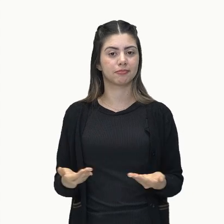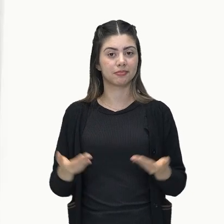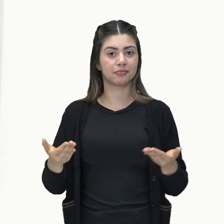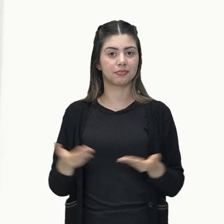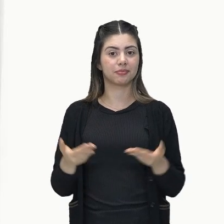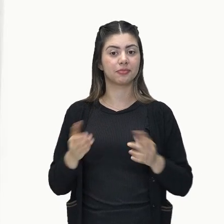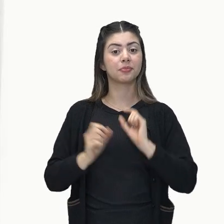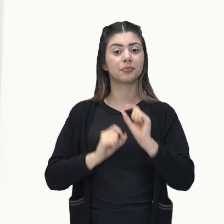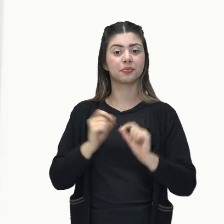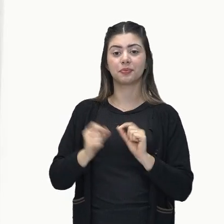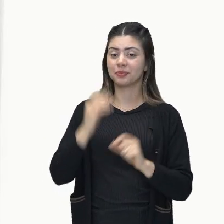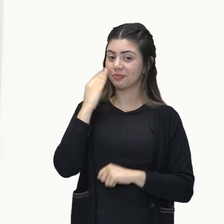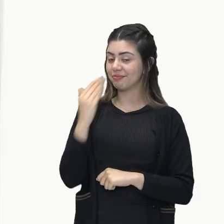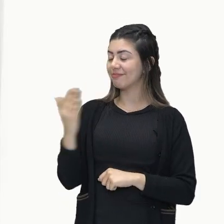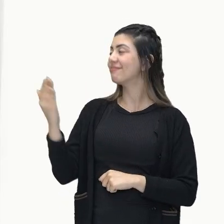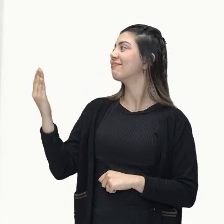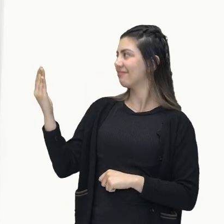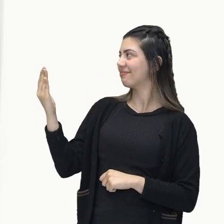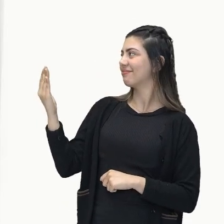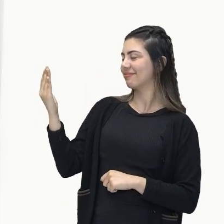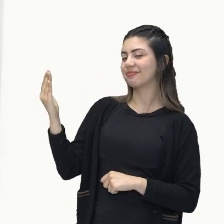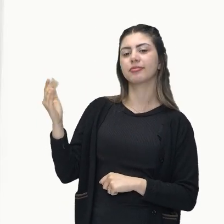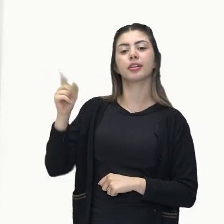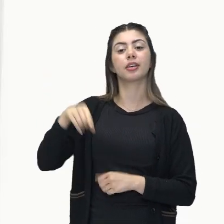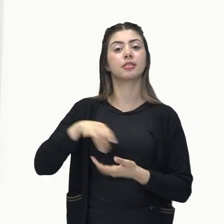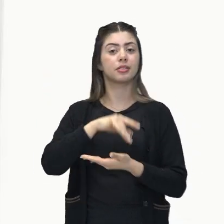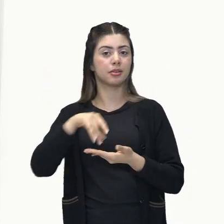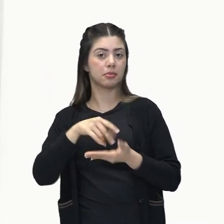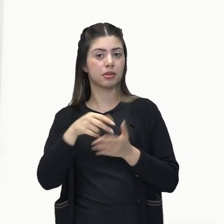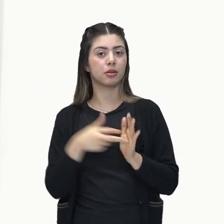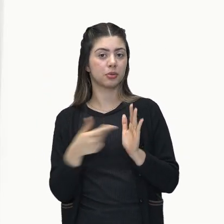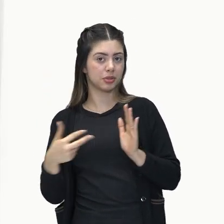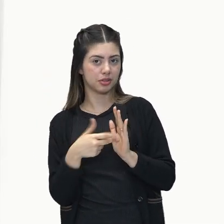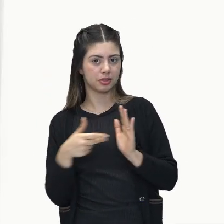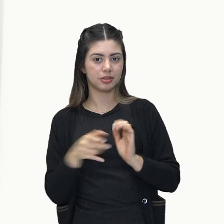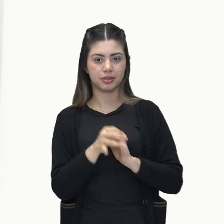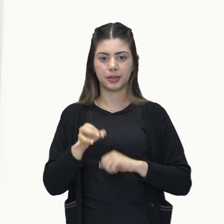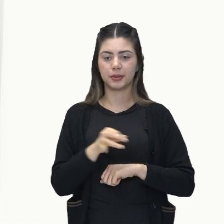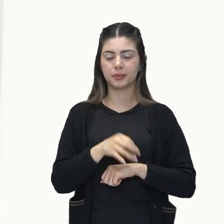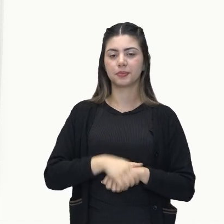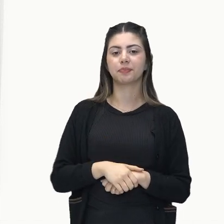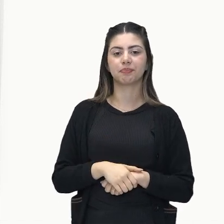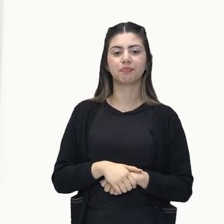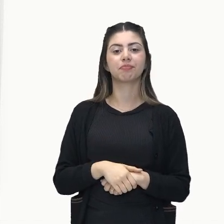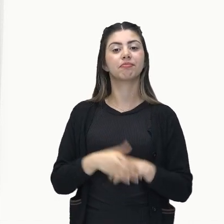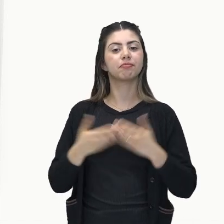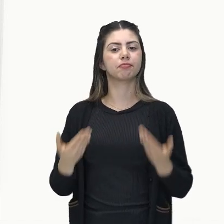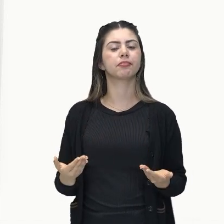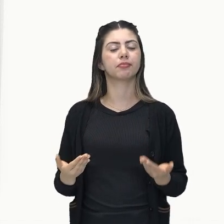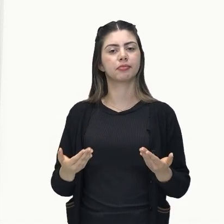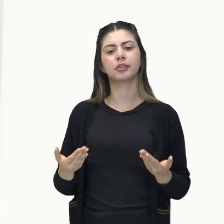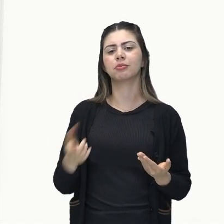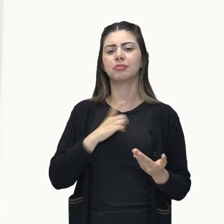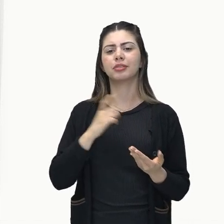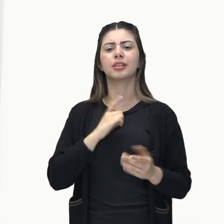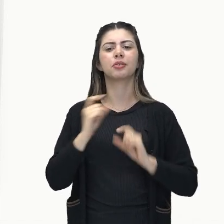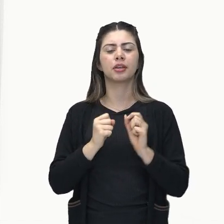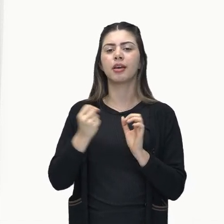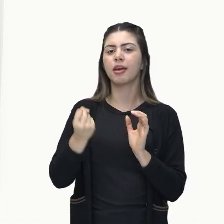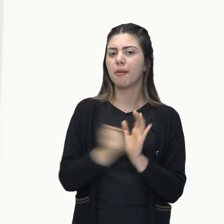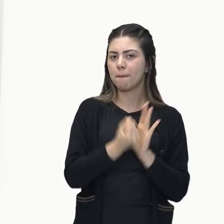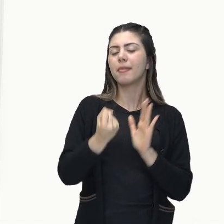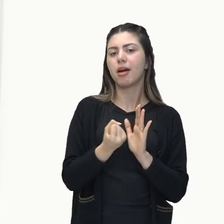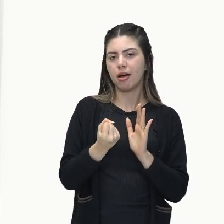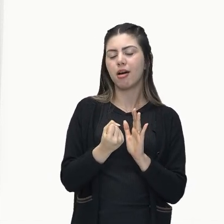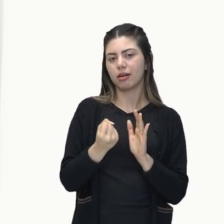aqui no nosso Semean News, o nosso jornal do Semean, com toda essa identidade visual que